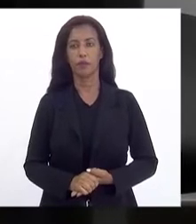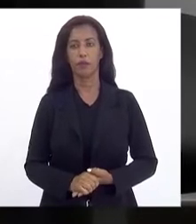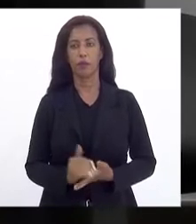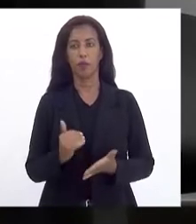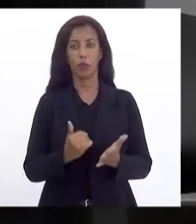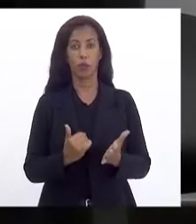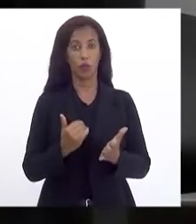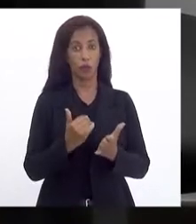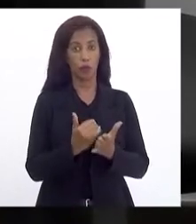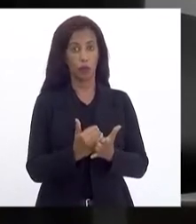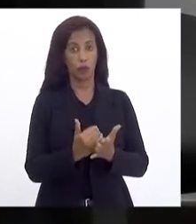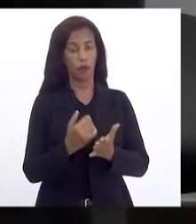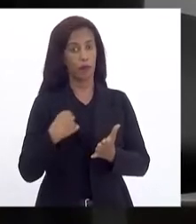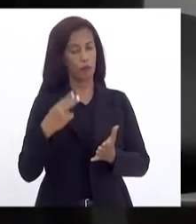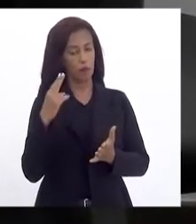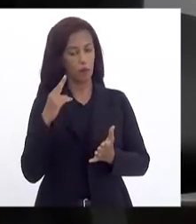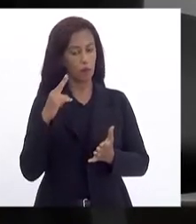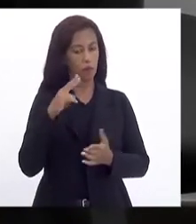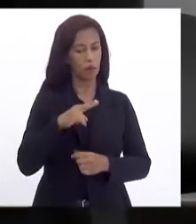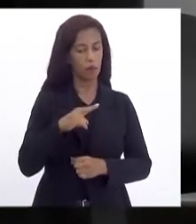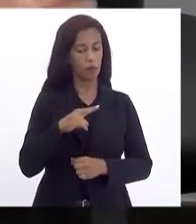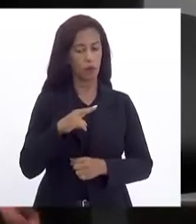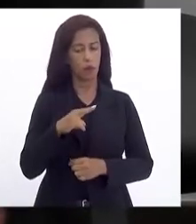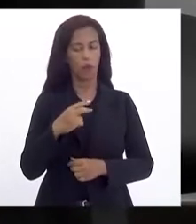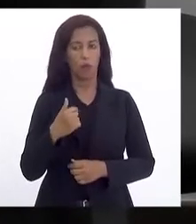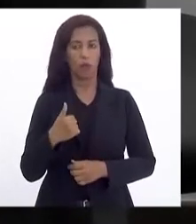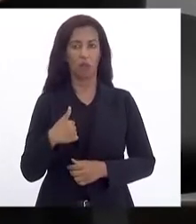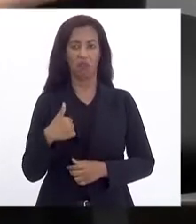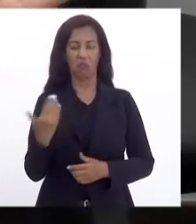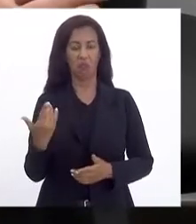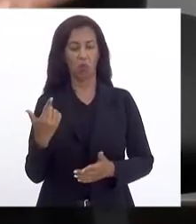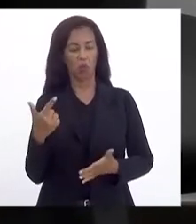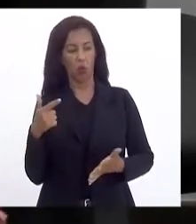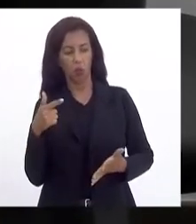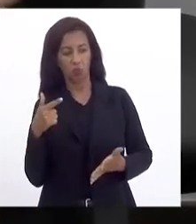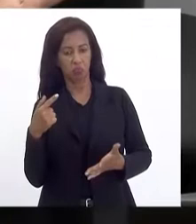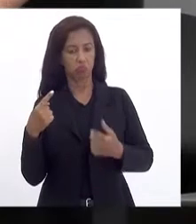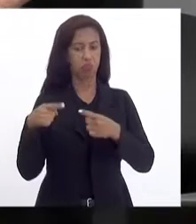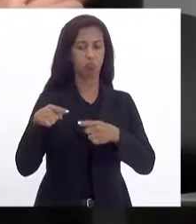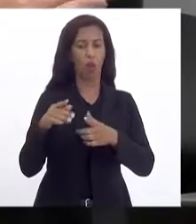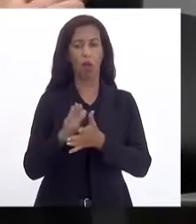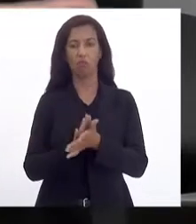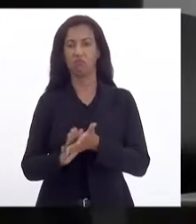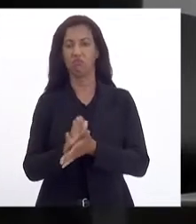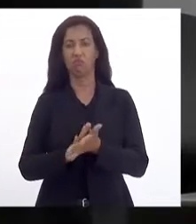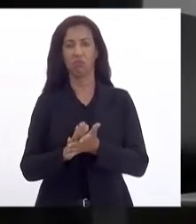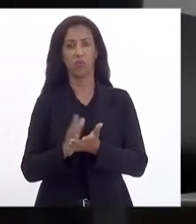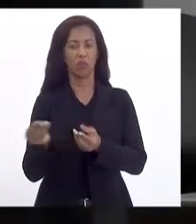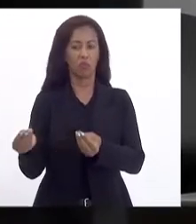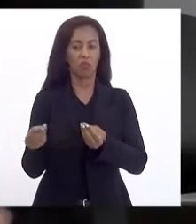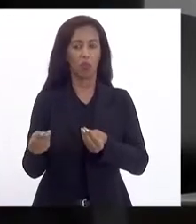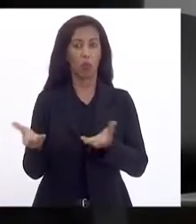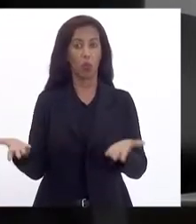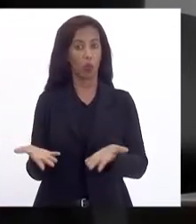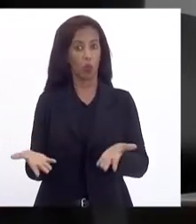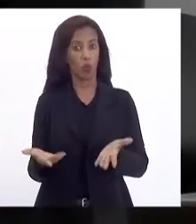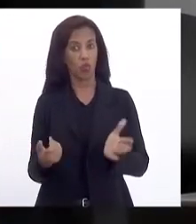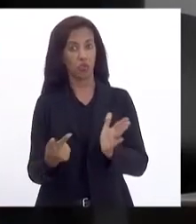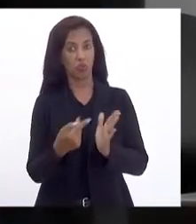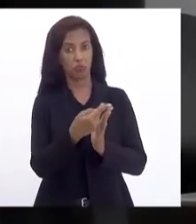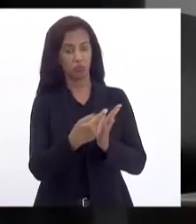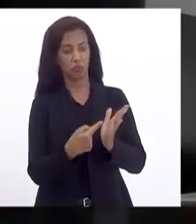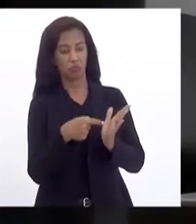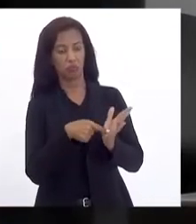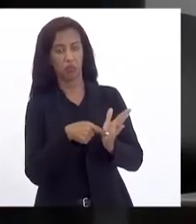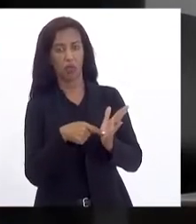sob o meu ponto de vista, né, eu não identifiquei essa, o que ele trouxe hoje, né, a baila